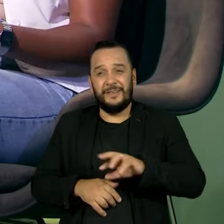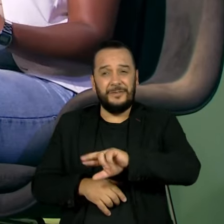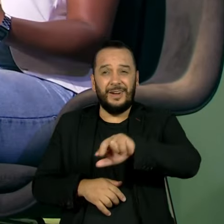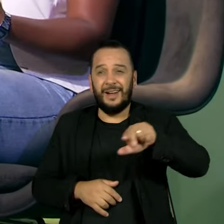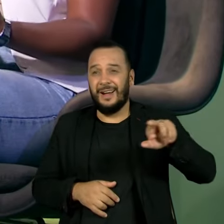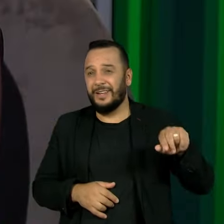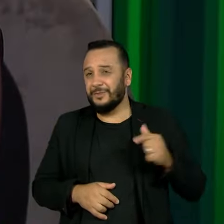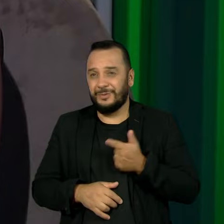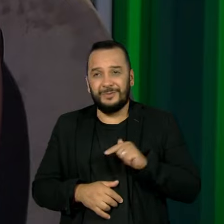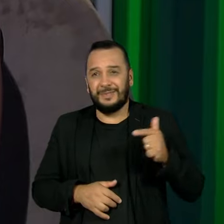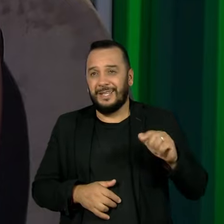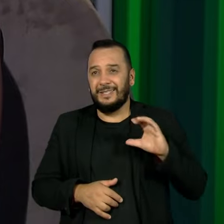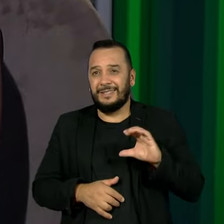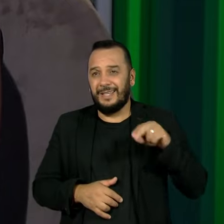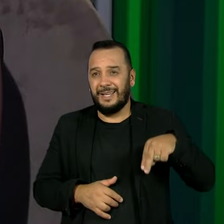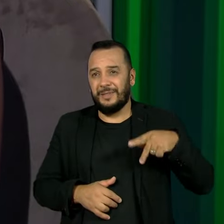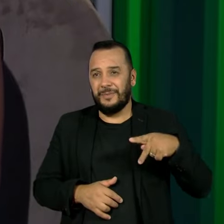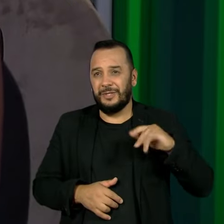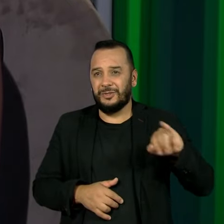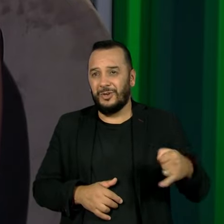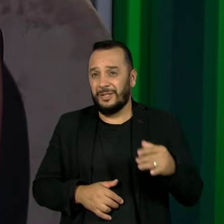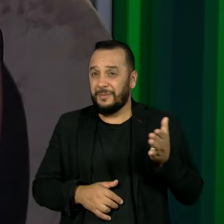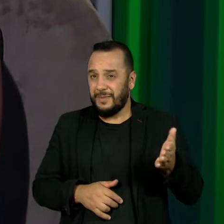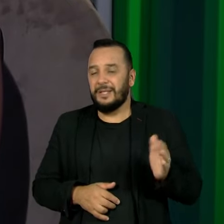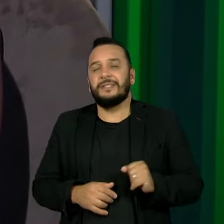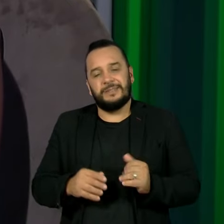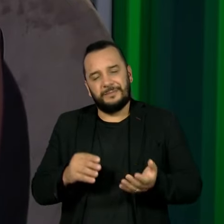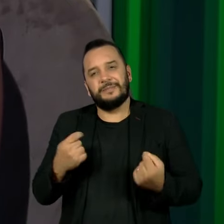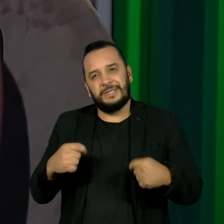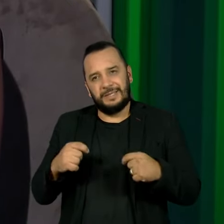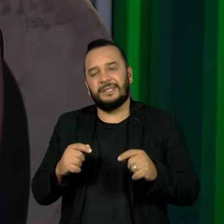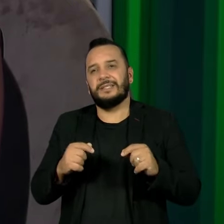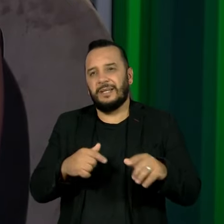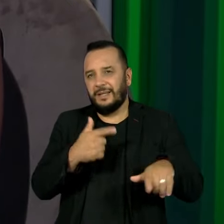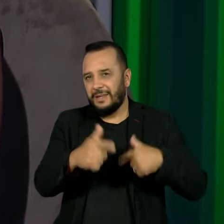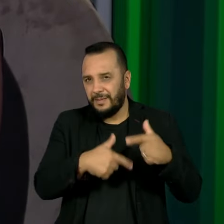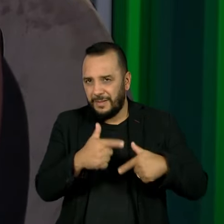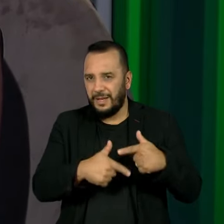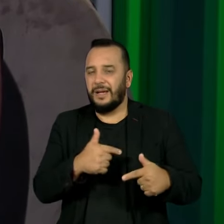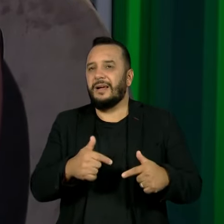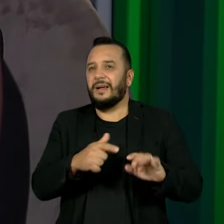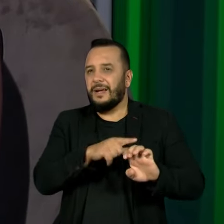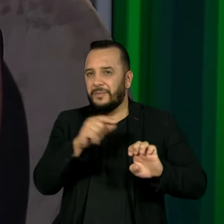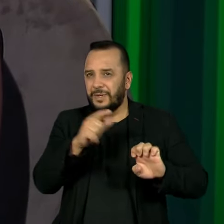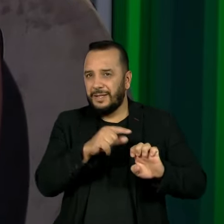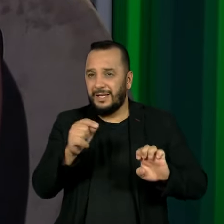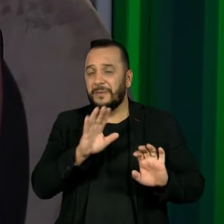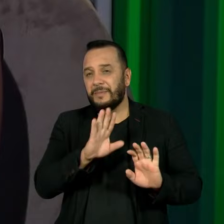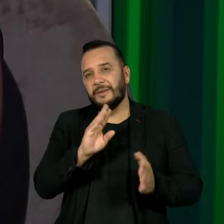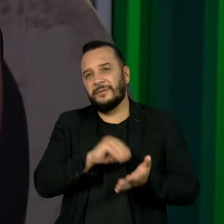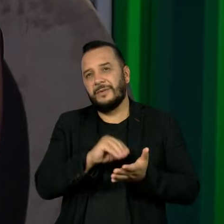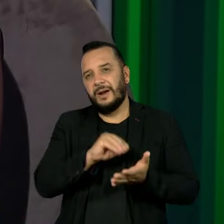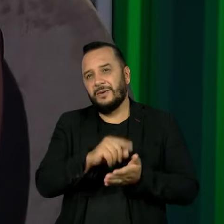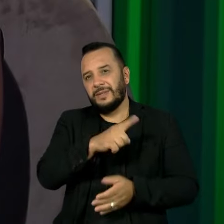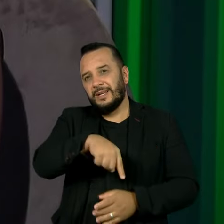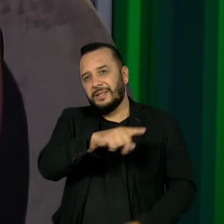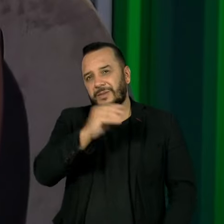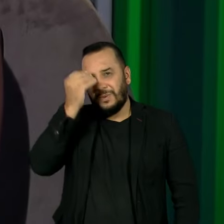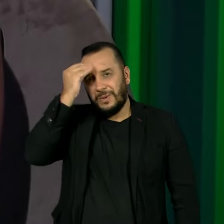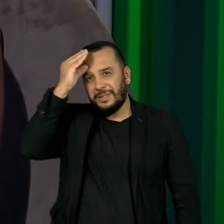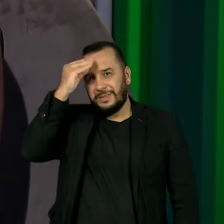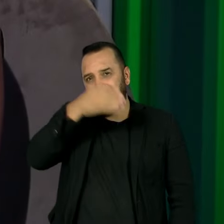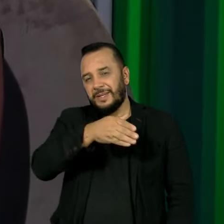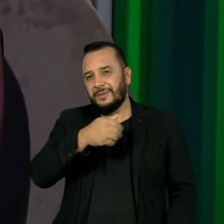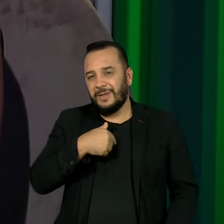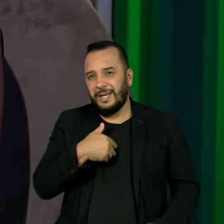que têm esse interesse de continuar exercendo, de continuar empreendendo, mas a falta do conhecimento, né, leva ela a seguir